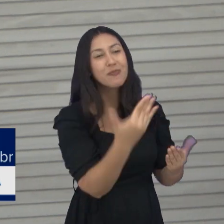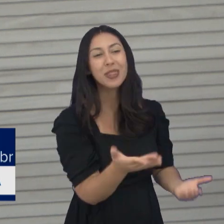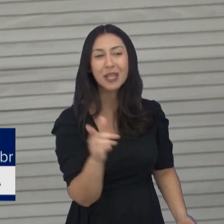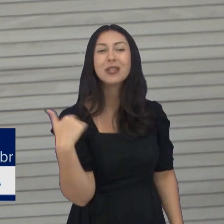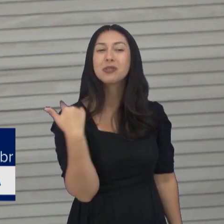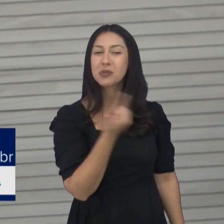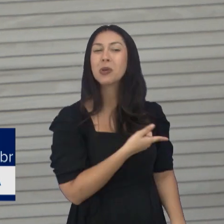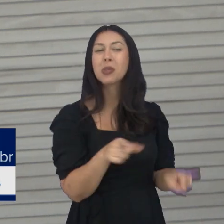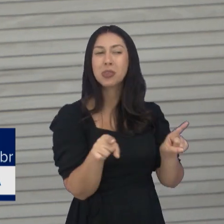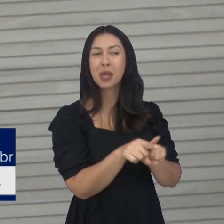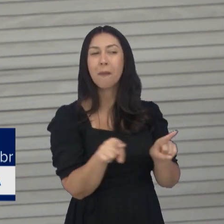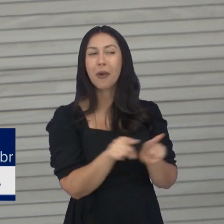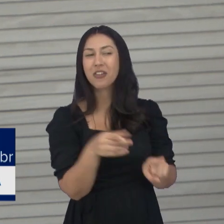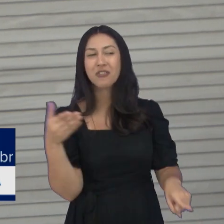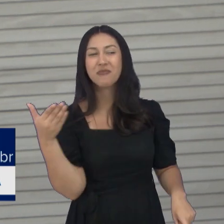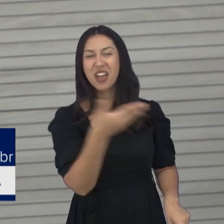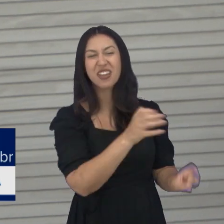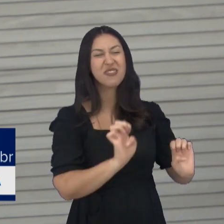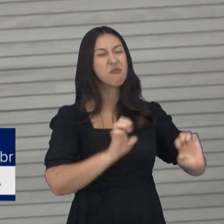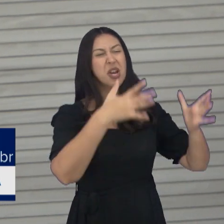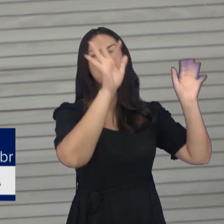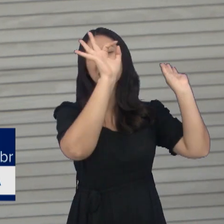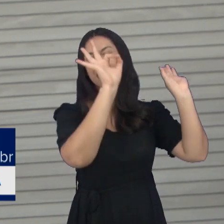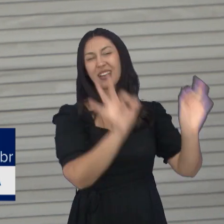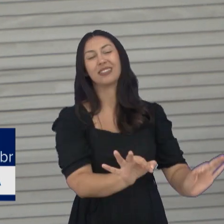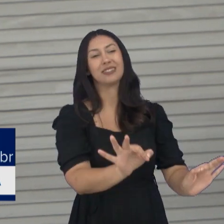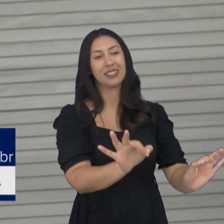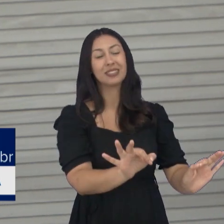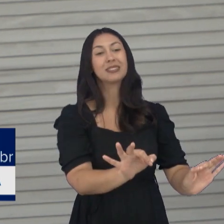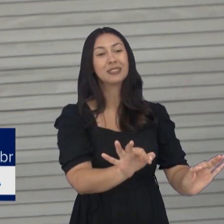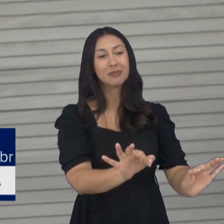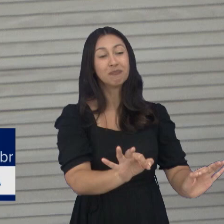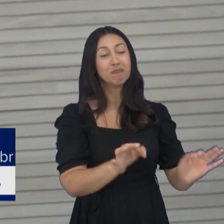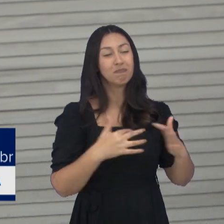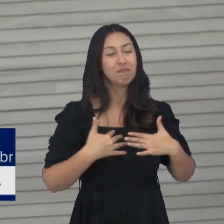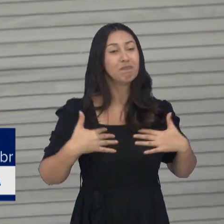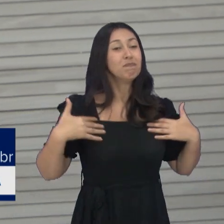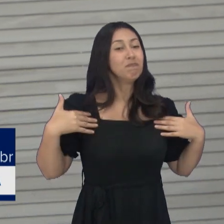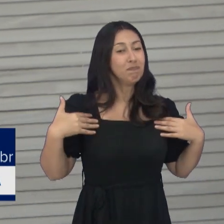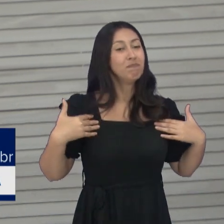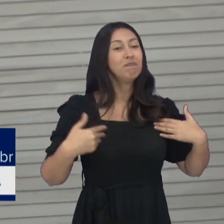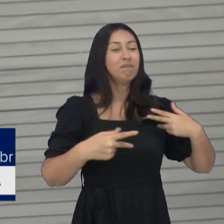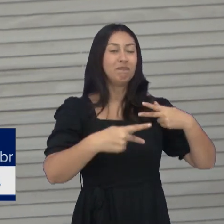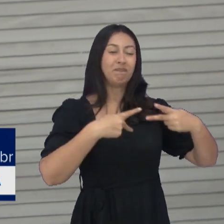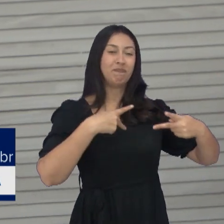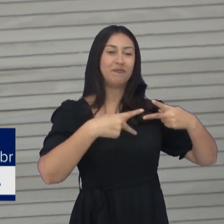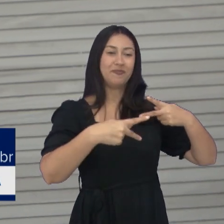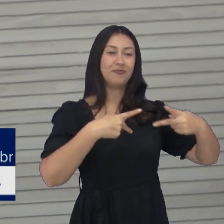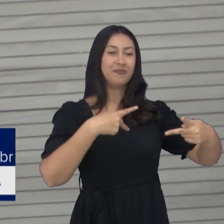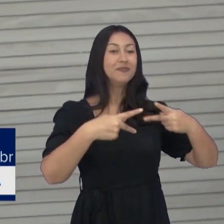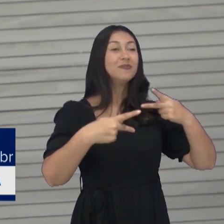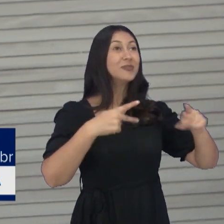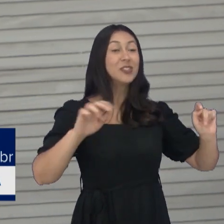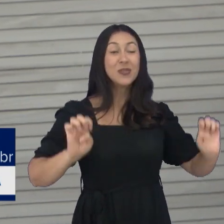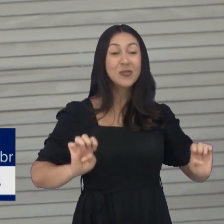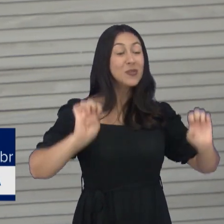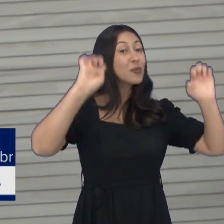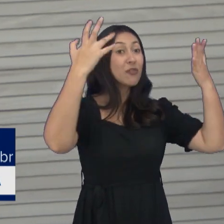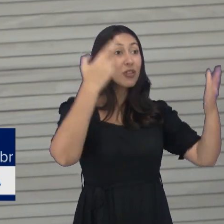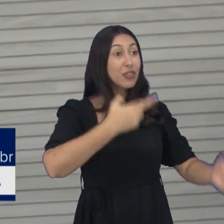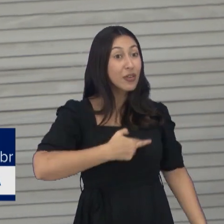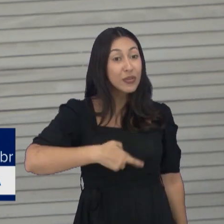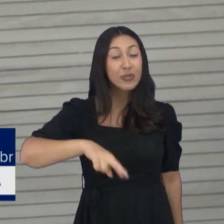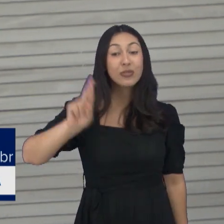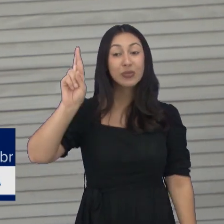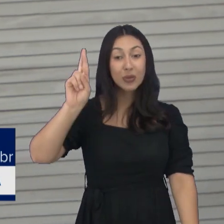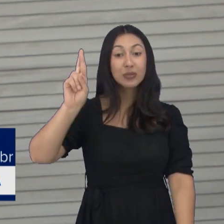presentes aqui nessa cerimônia, com certeza, né? E é um orgulho para São José dos Campos ter um evento